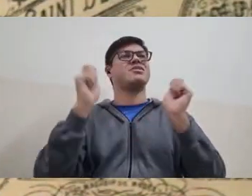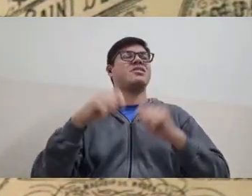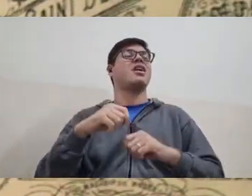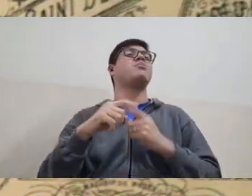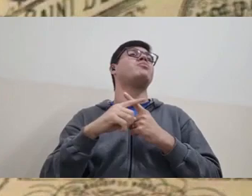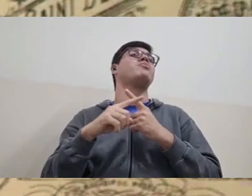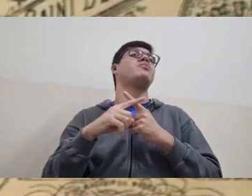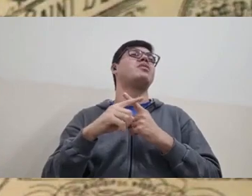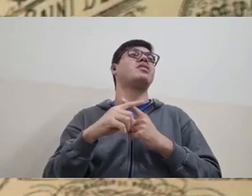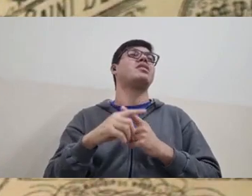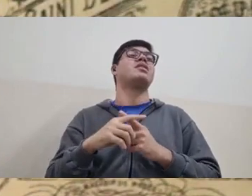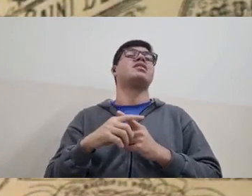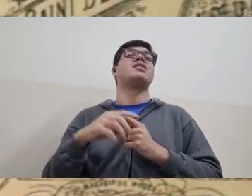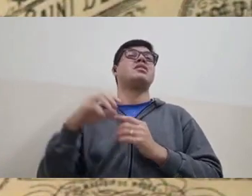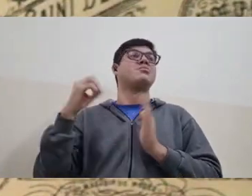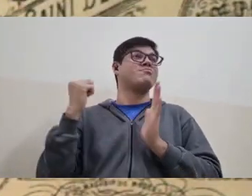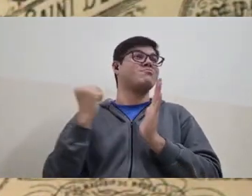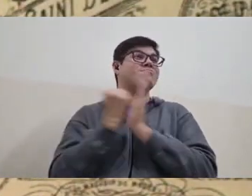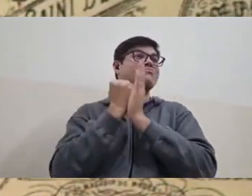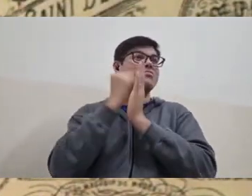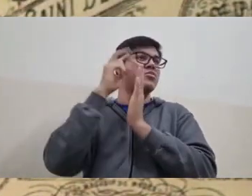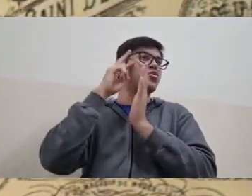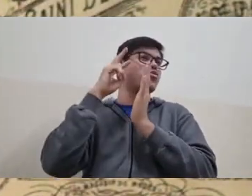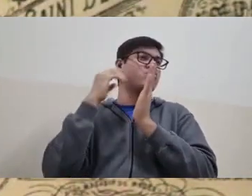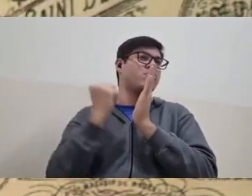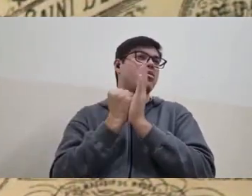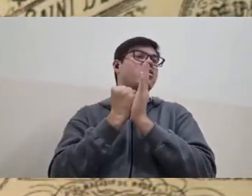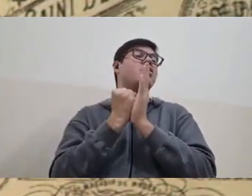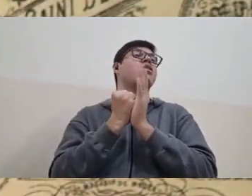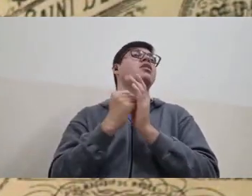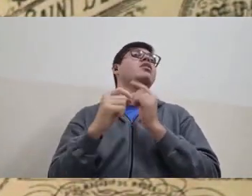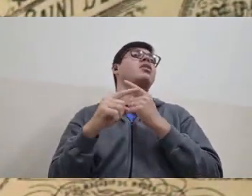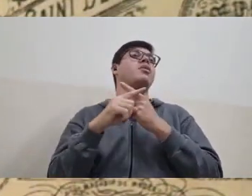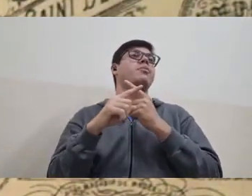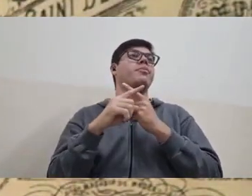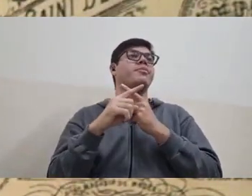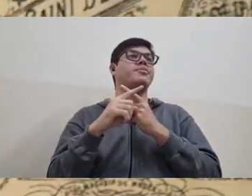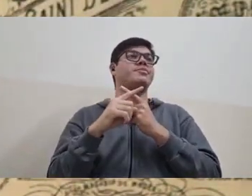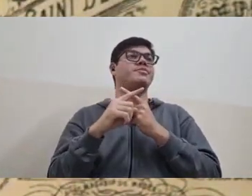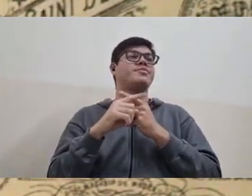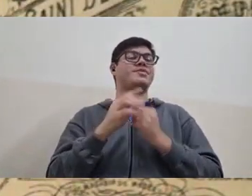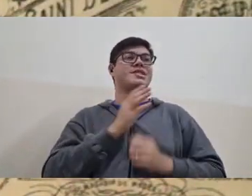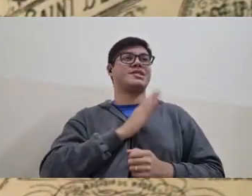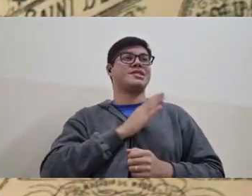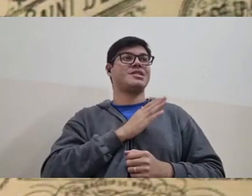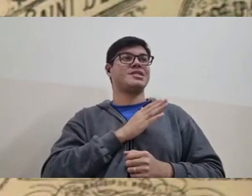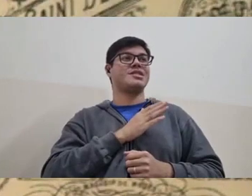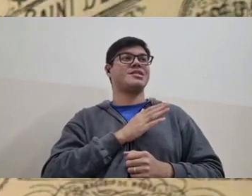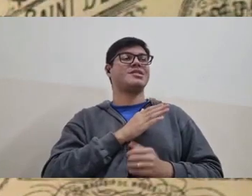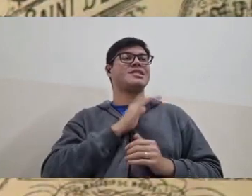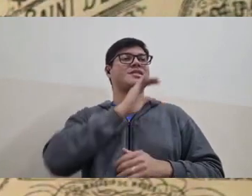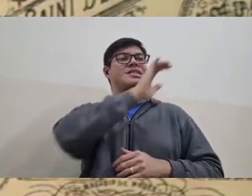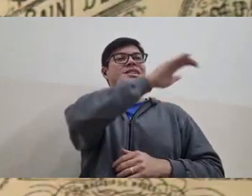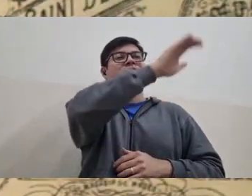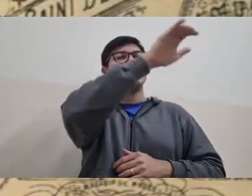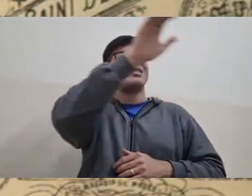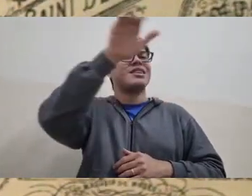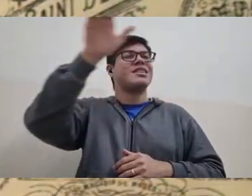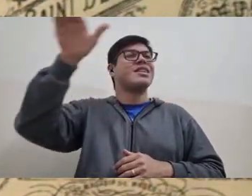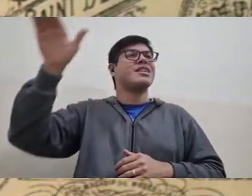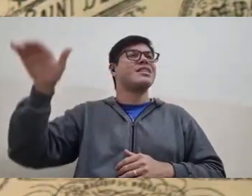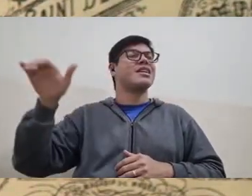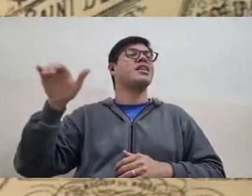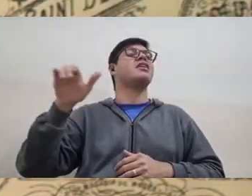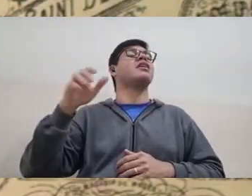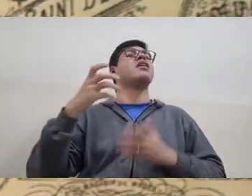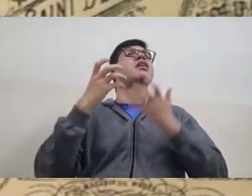esse histórico, voltar, criar isso dentro do coração de cada ararense, para que ele fale